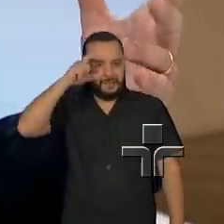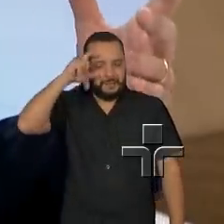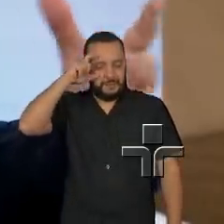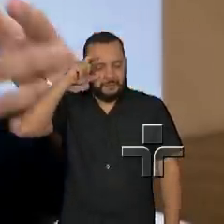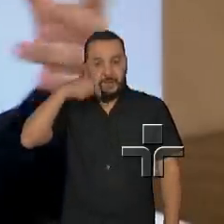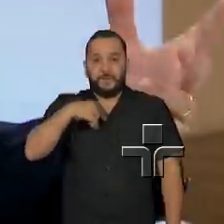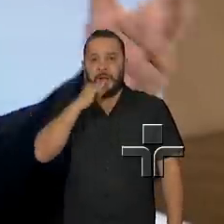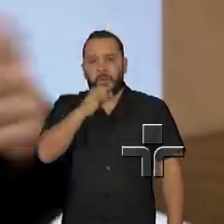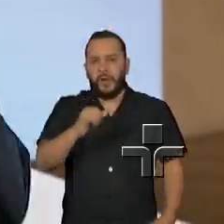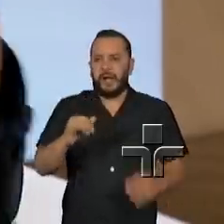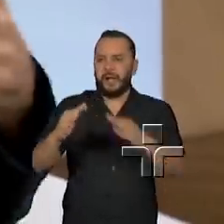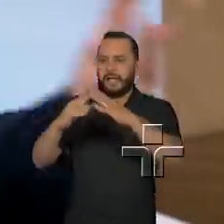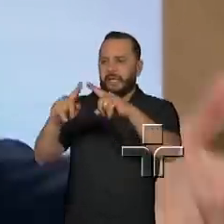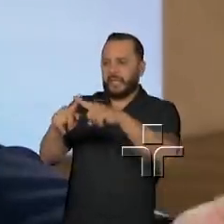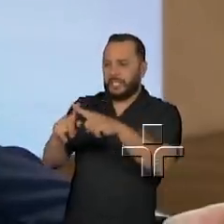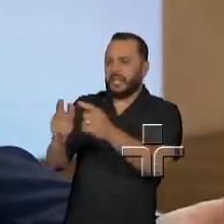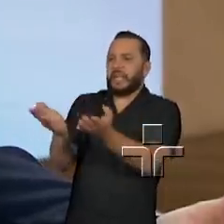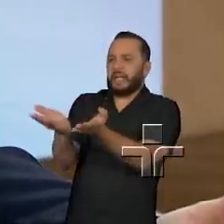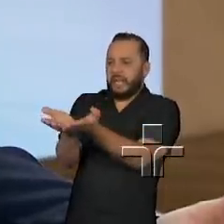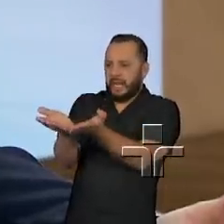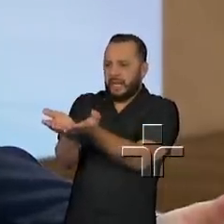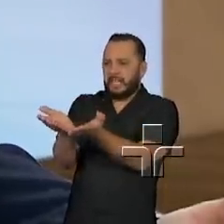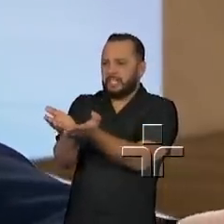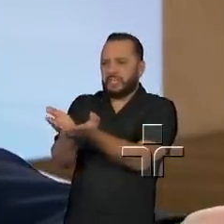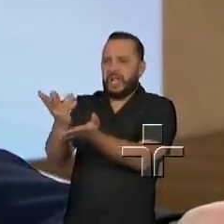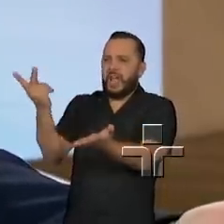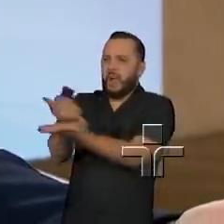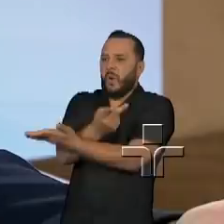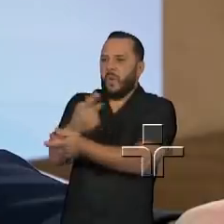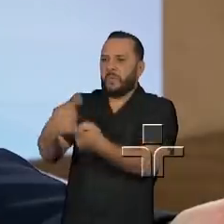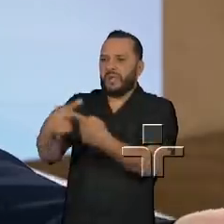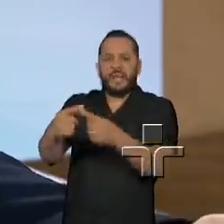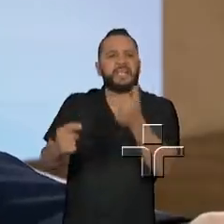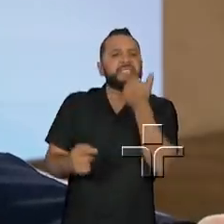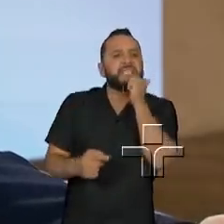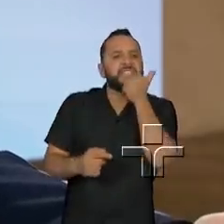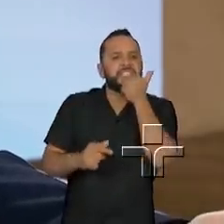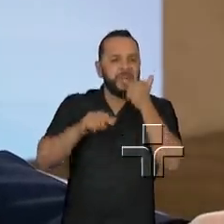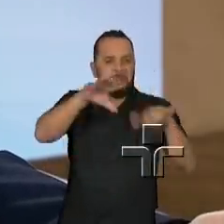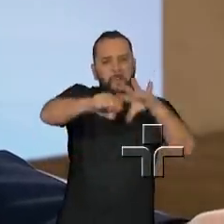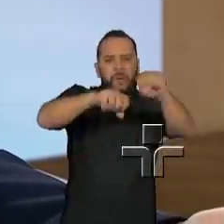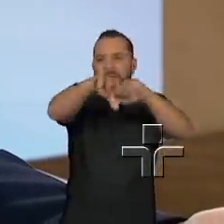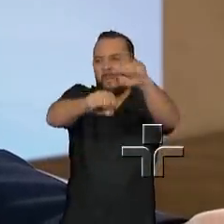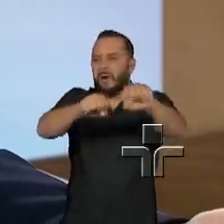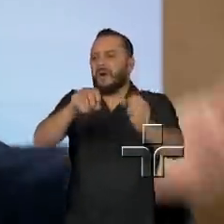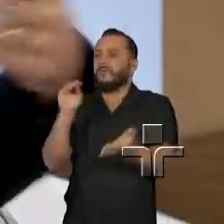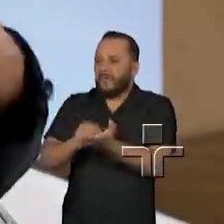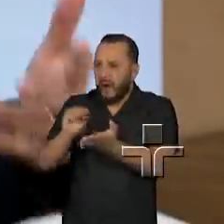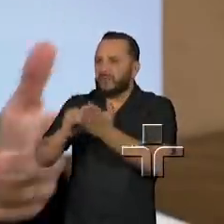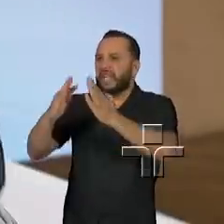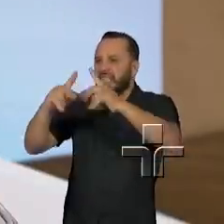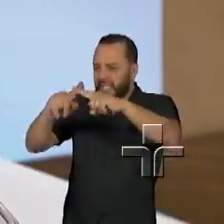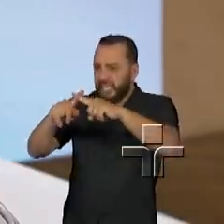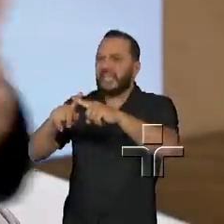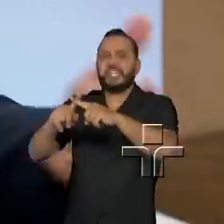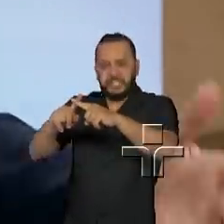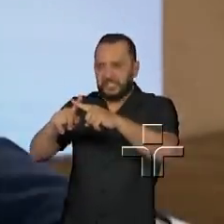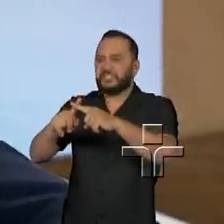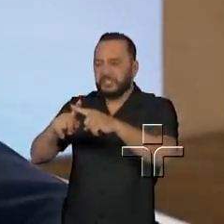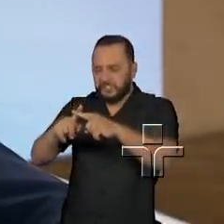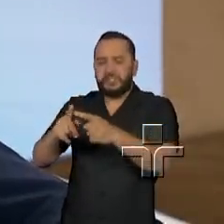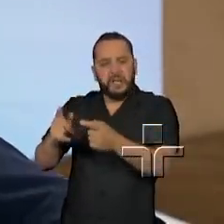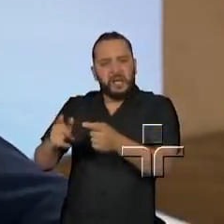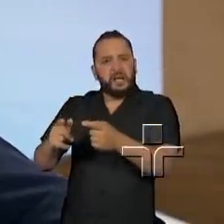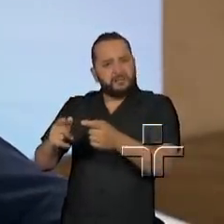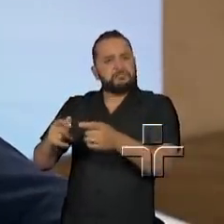vacilaram porque deixaram os cientistas cuidarem da ciência. Isso é ridículo, é absurdo. Né? Aliás, eu vou dizer o contrário, os cientistas